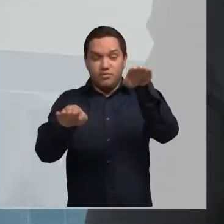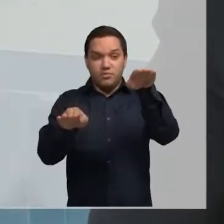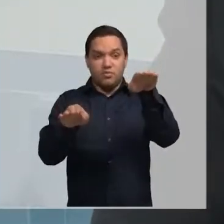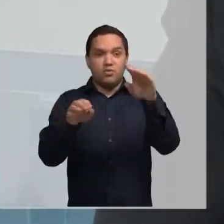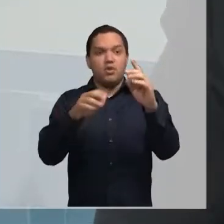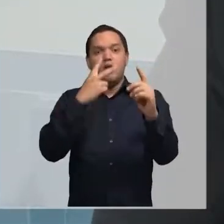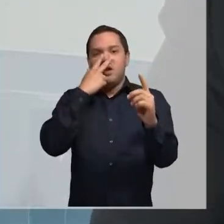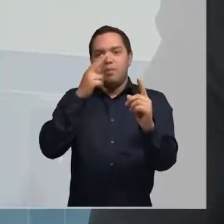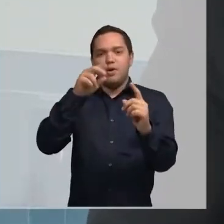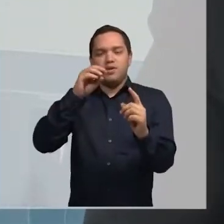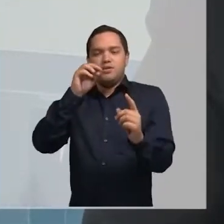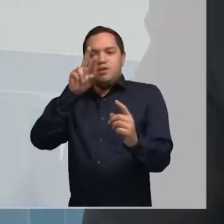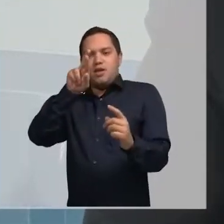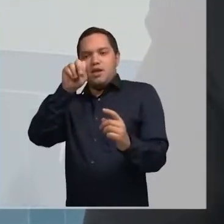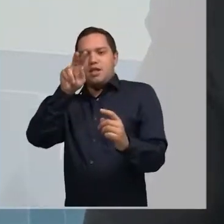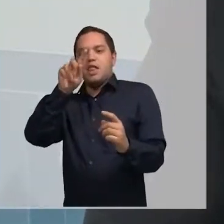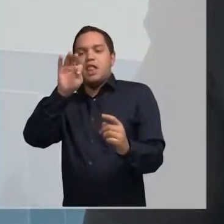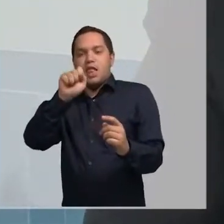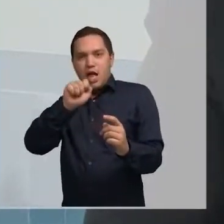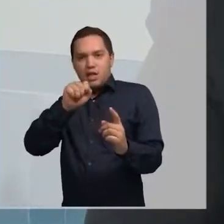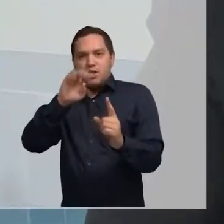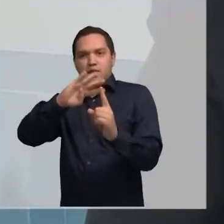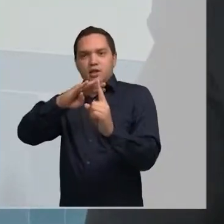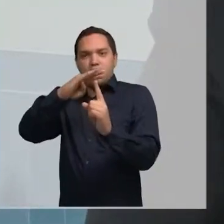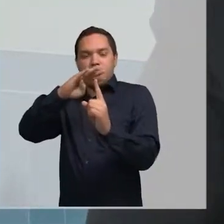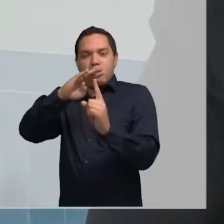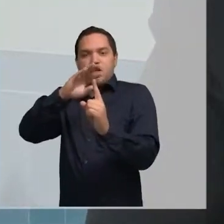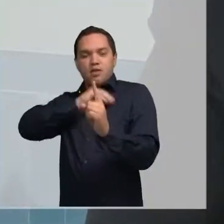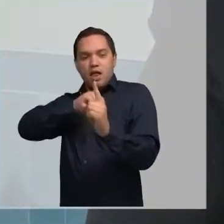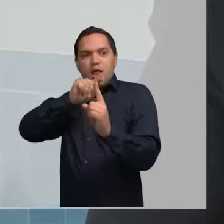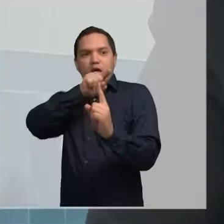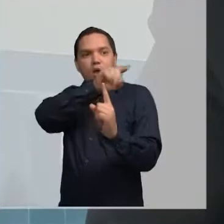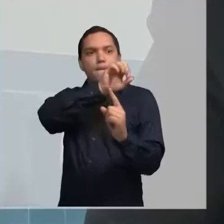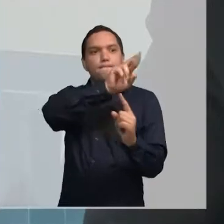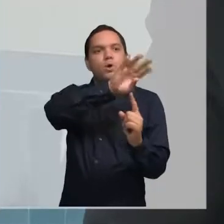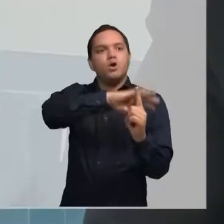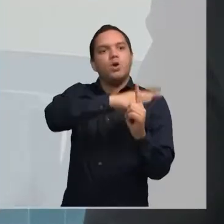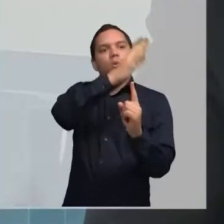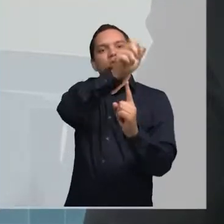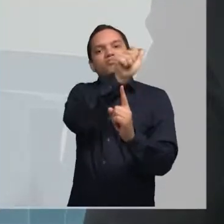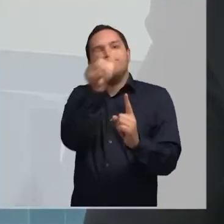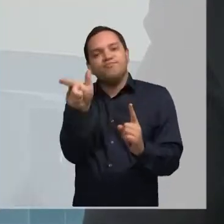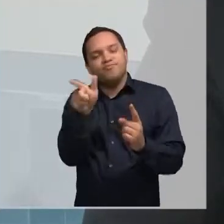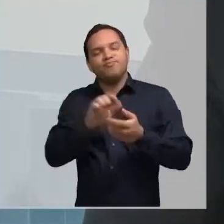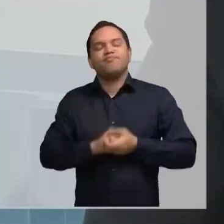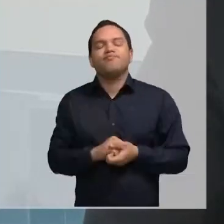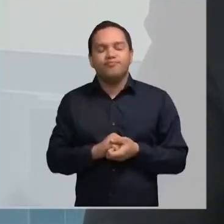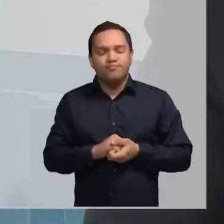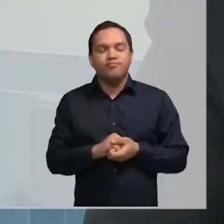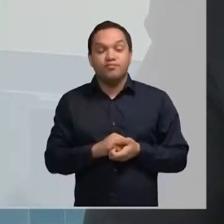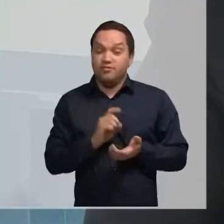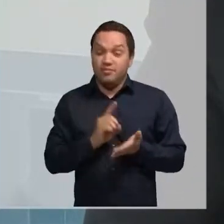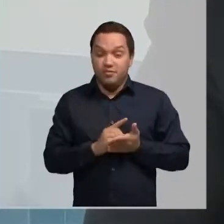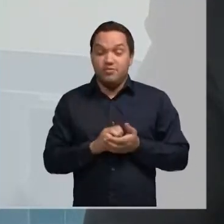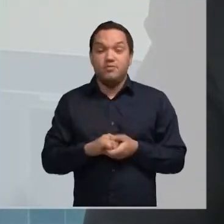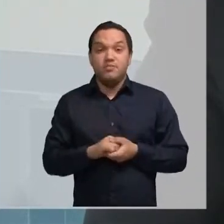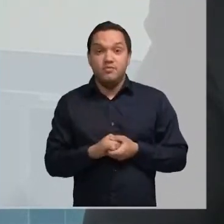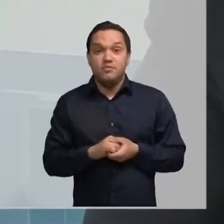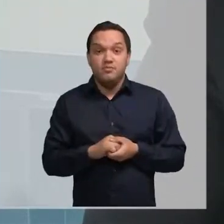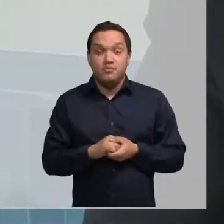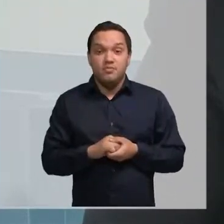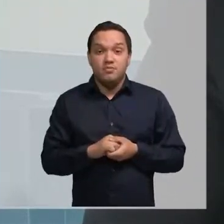4 vezes mais do que a Renata Comes. Ele comprovou. Ele falou em